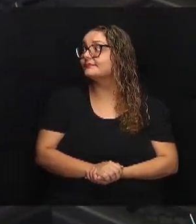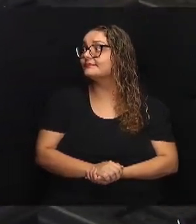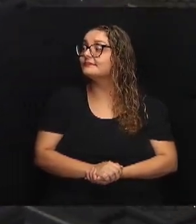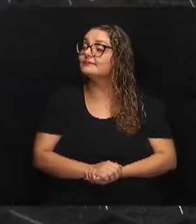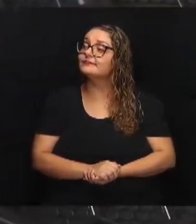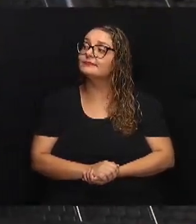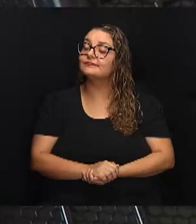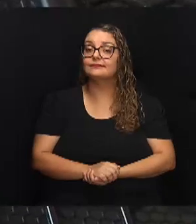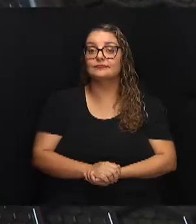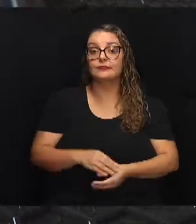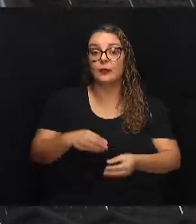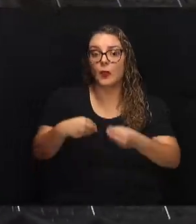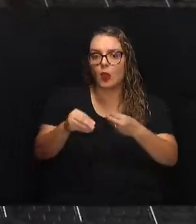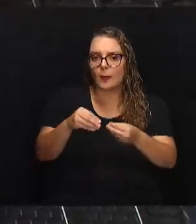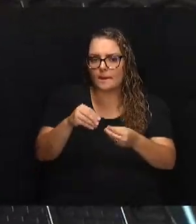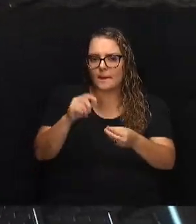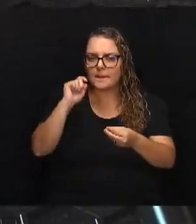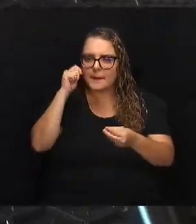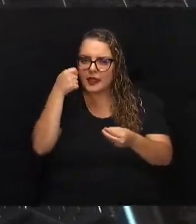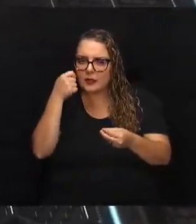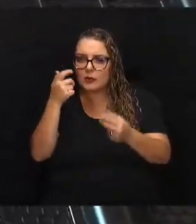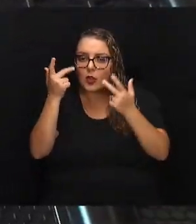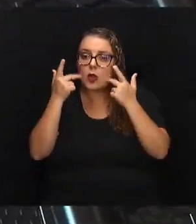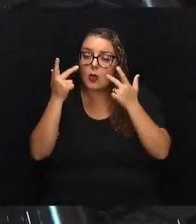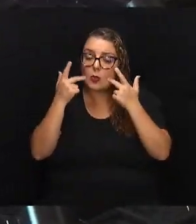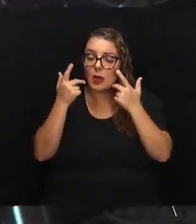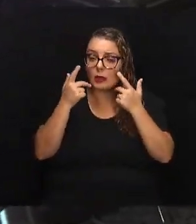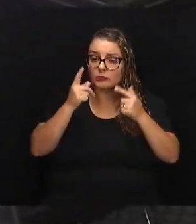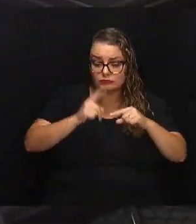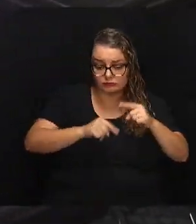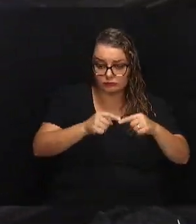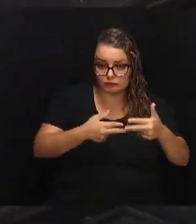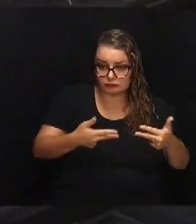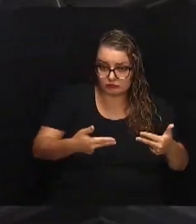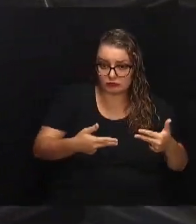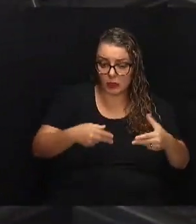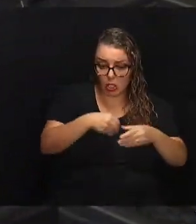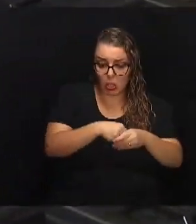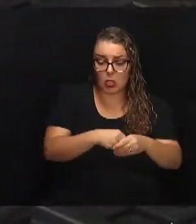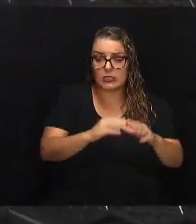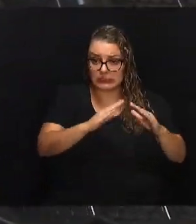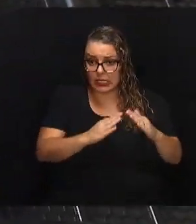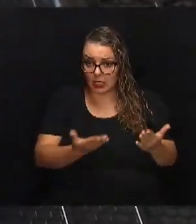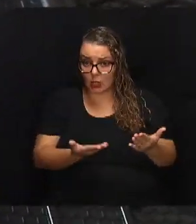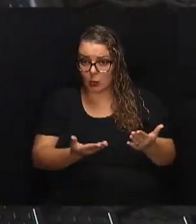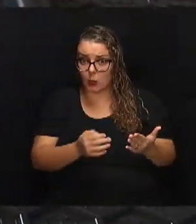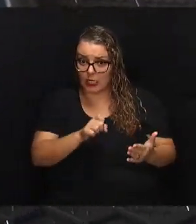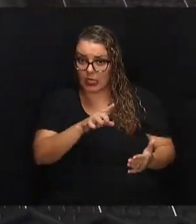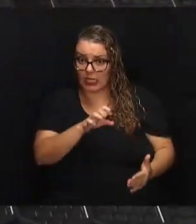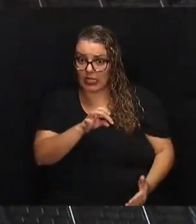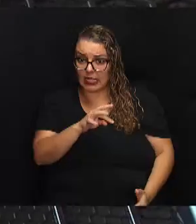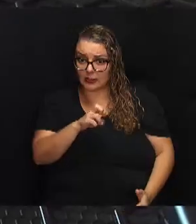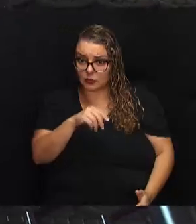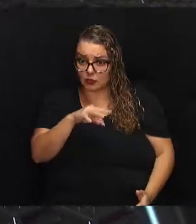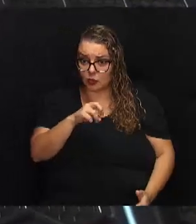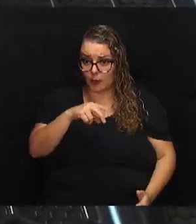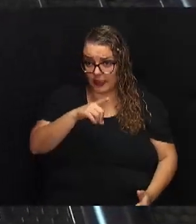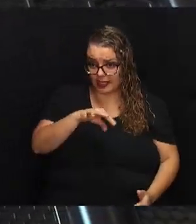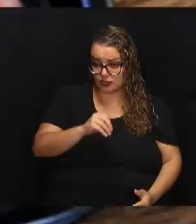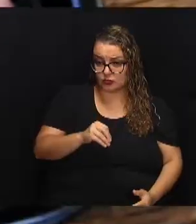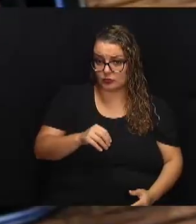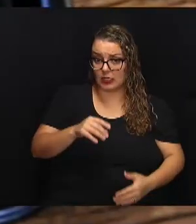O plástico preto, comum em eletrônicos e utensílios domésticos, tem sido alvo de pesquisas devido aos seus